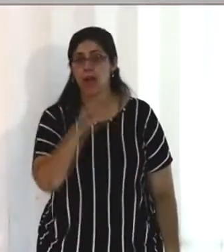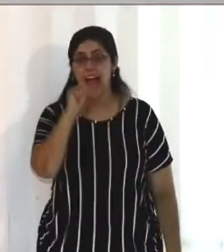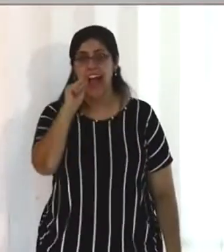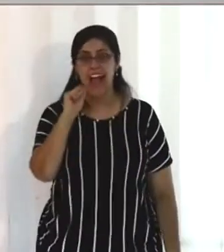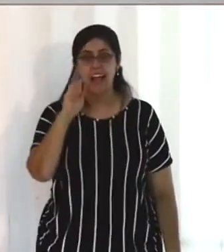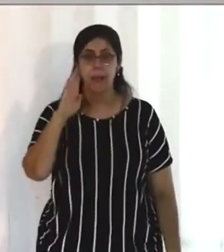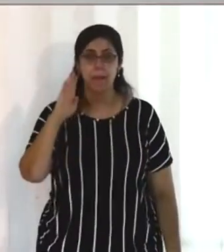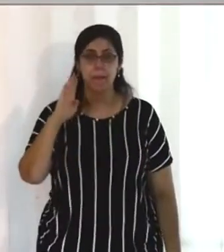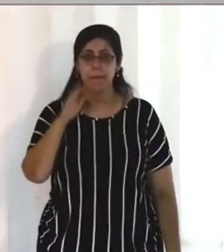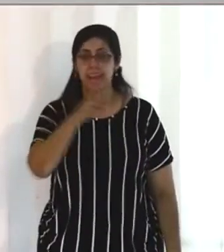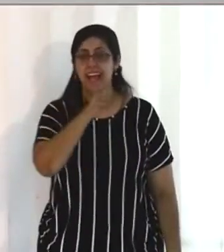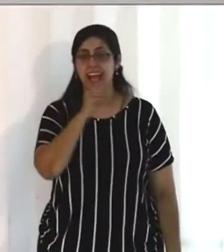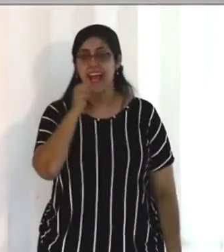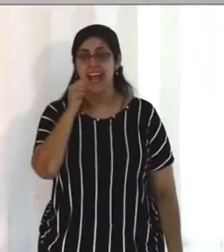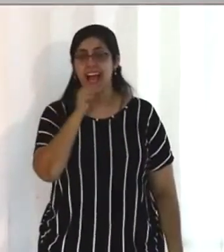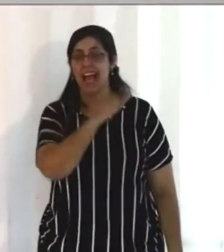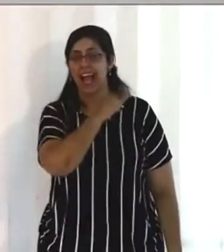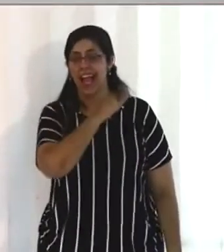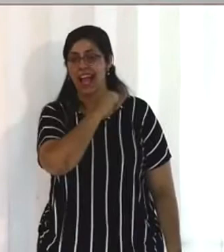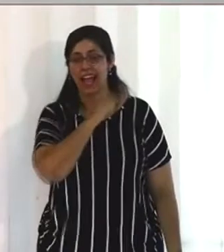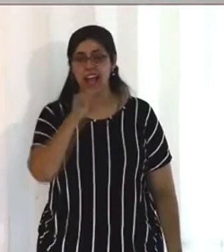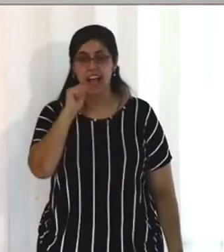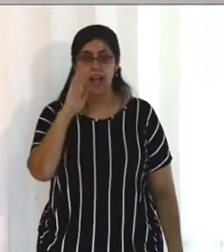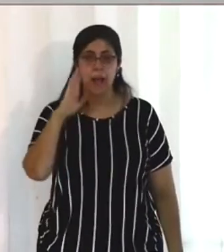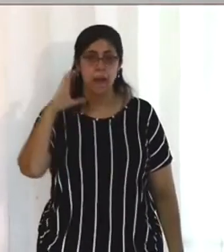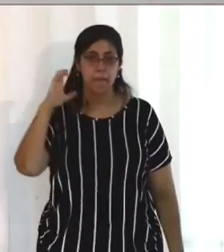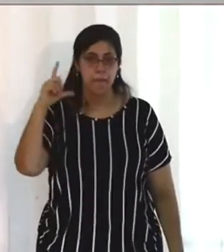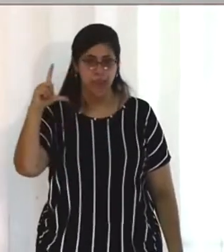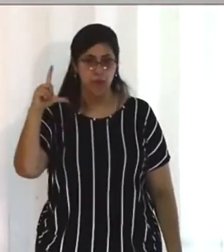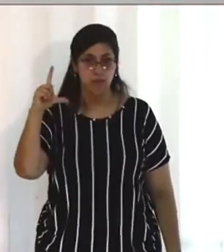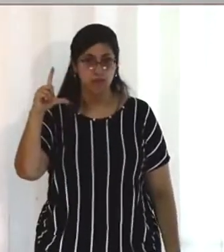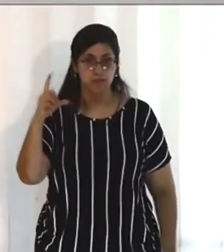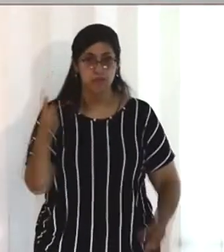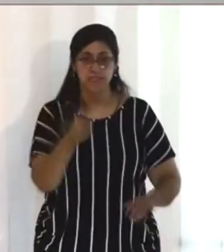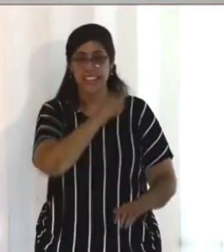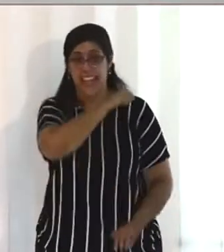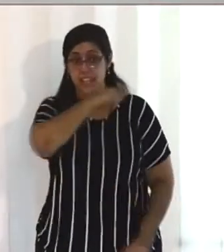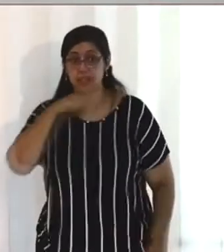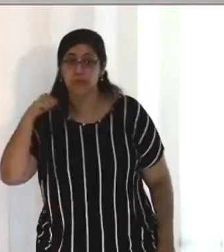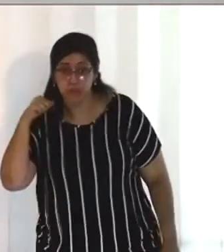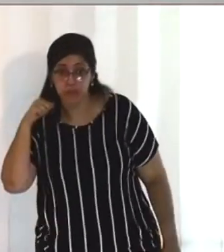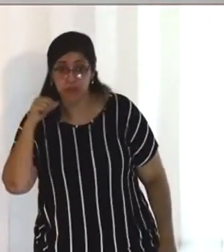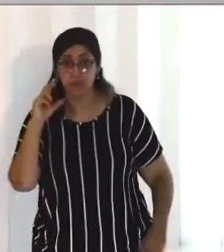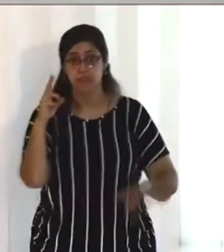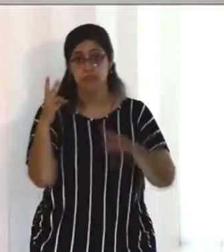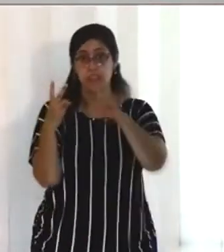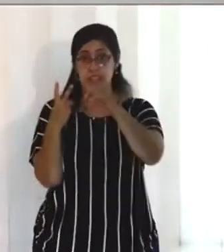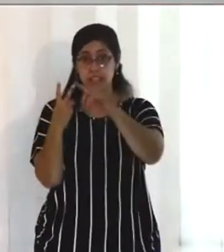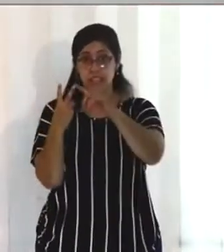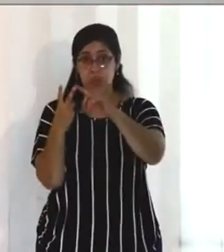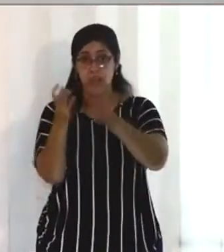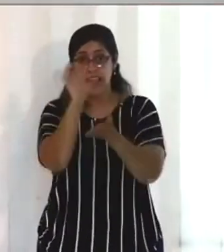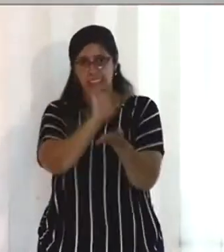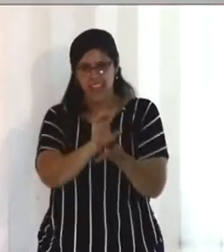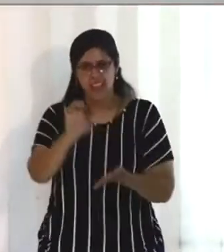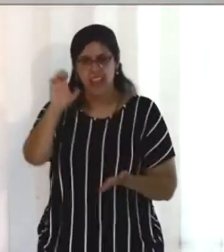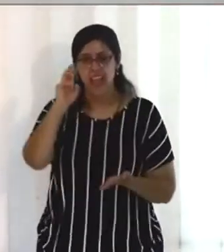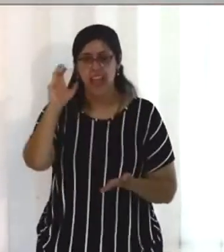se agradou. O segundo, através de uma adoração, um jeito de andar com Deus, que Deus se